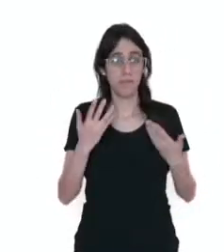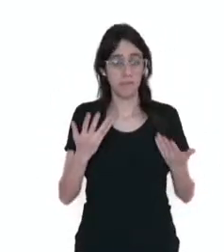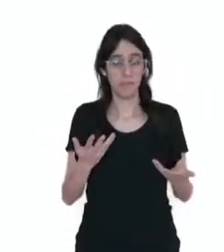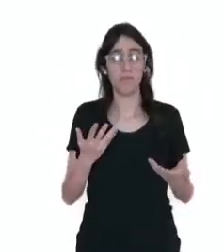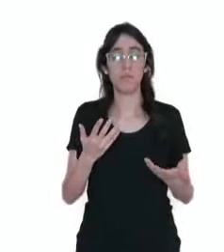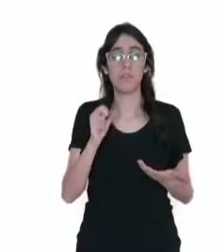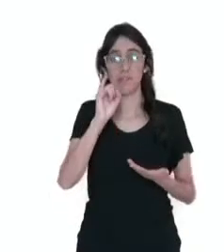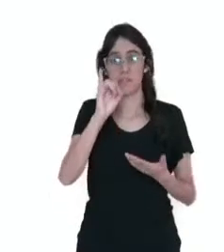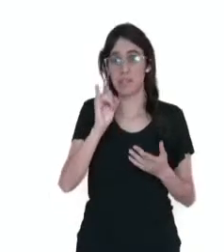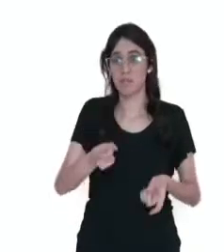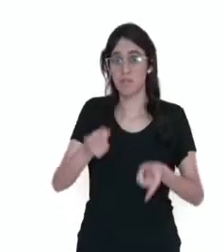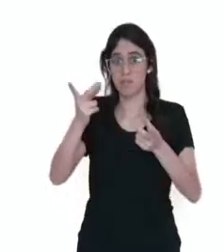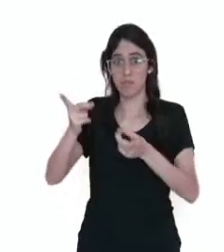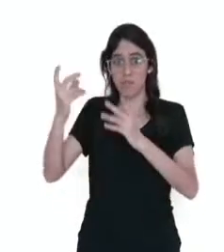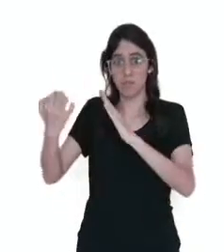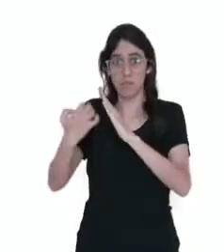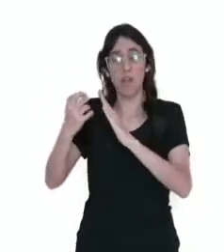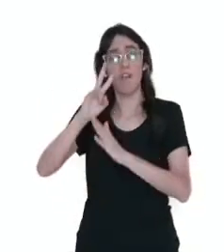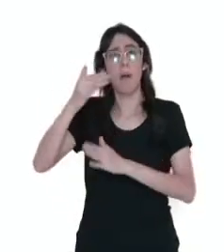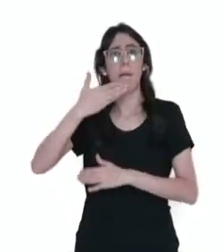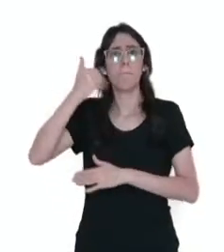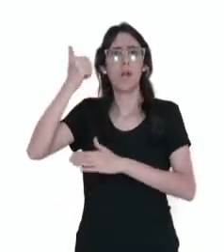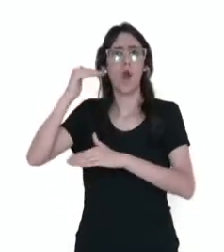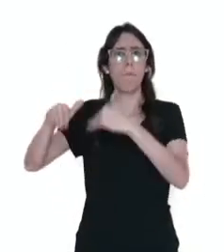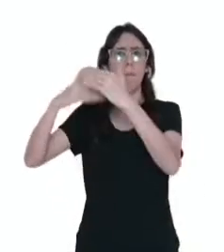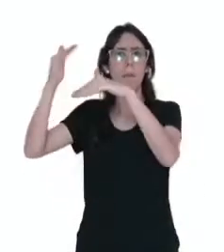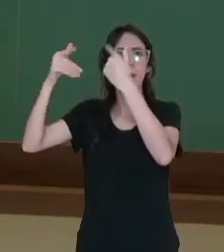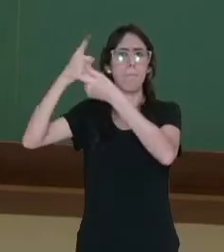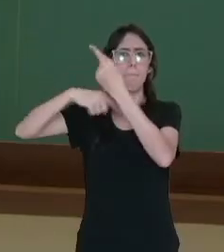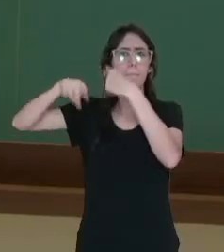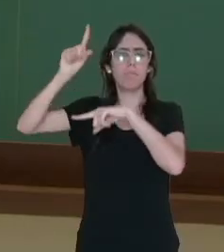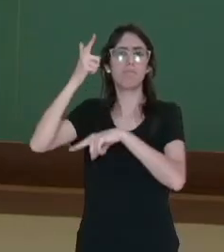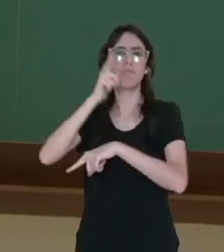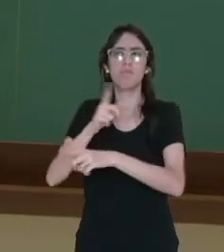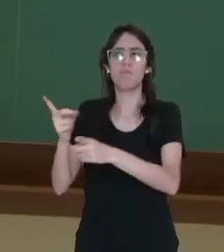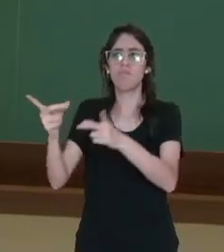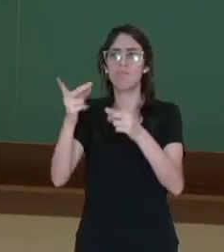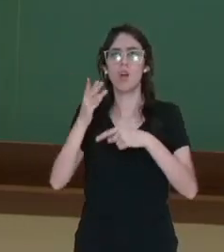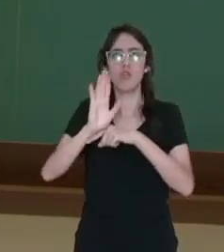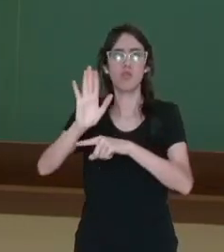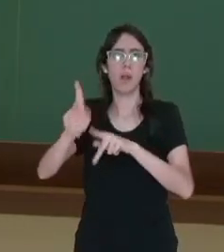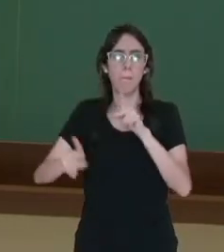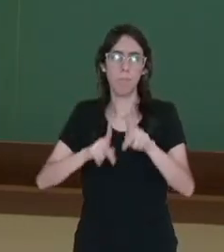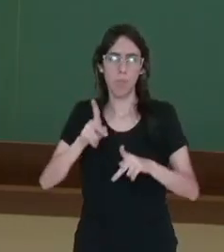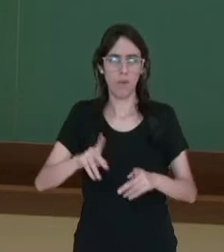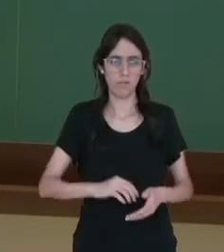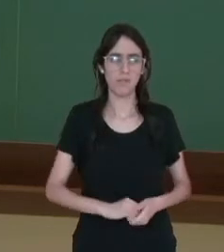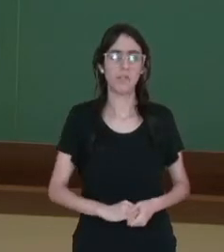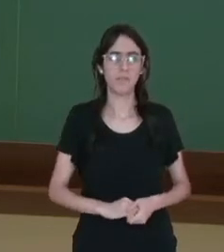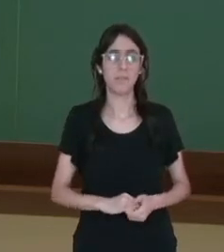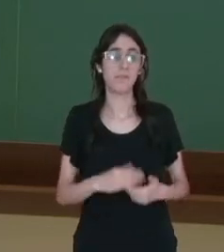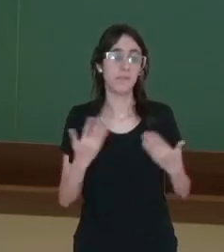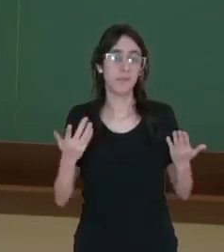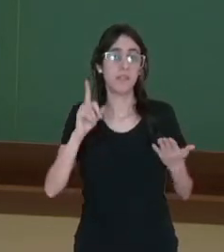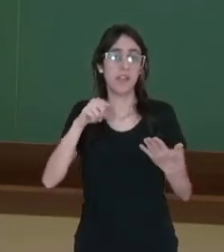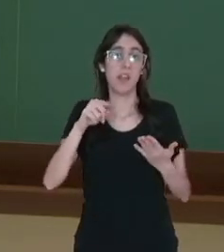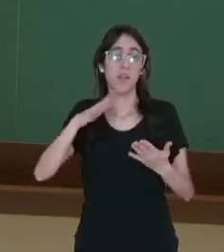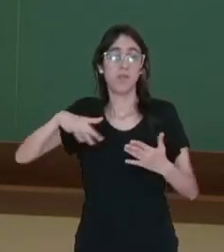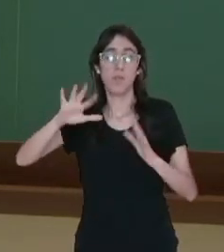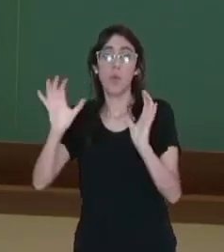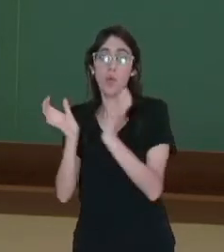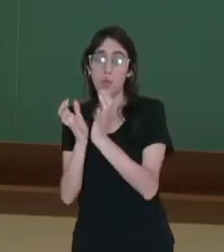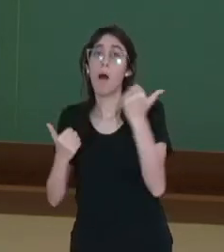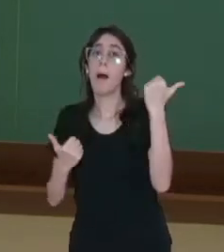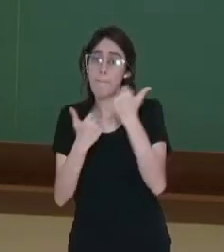essas empresas seriam mais eficientes e ofereceriam serviços melhores à população. Então, ideias aí favoráveis